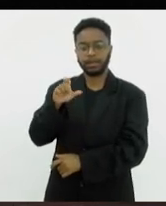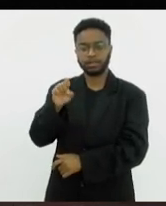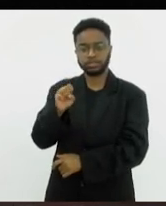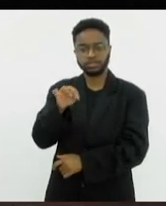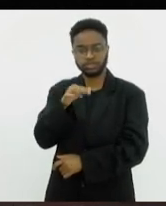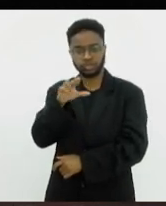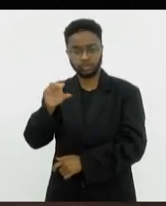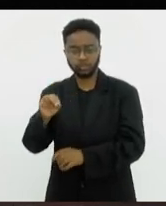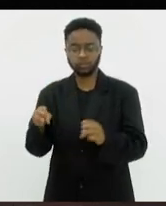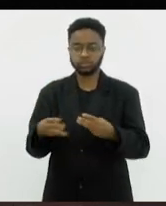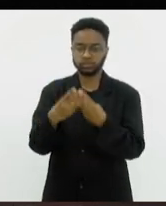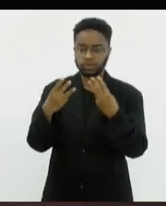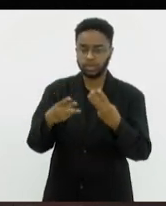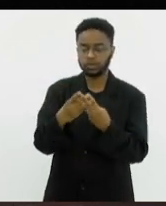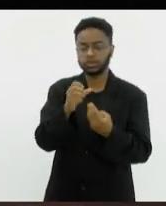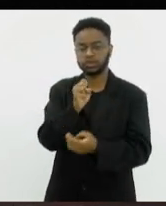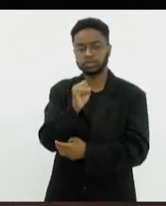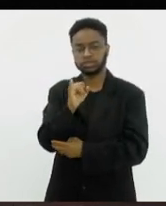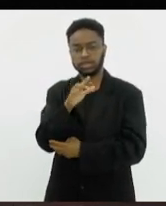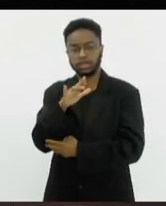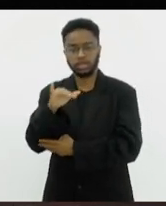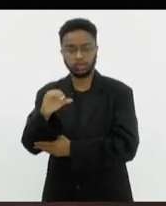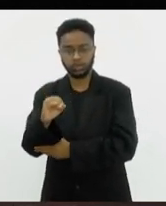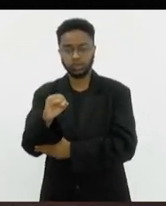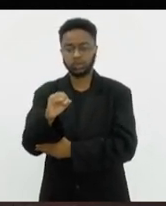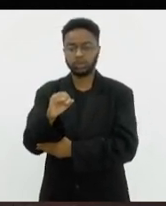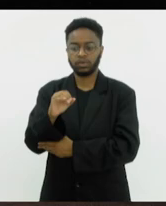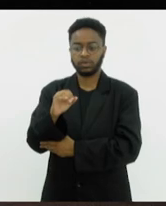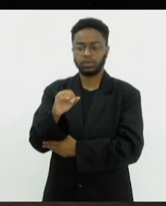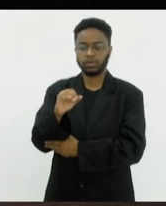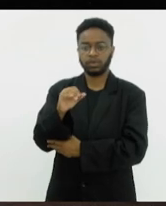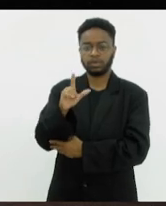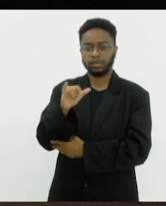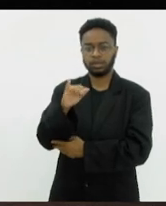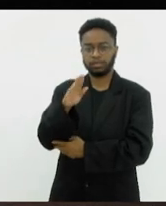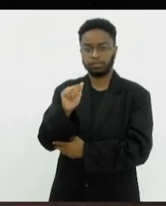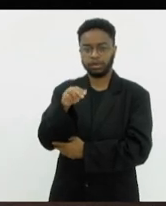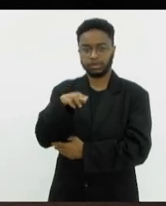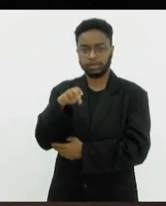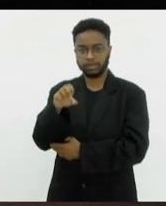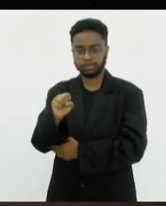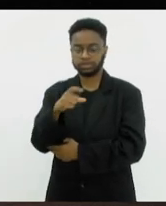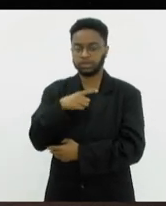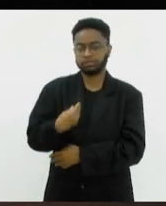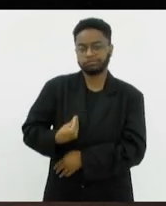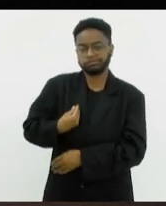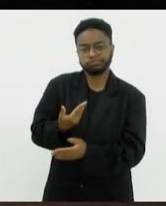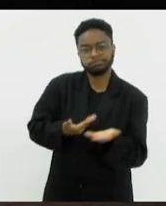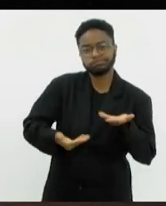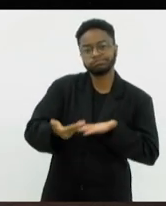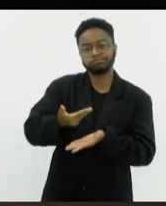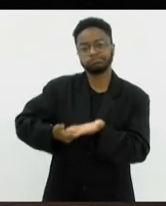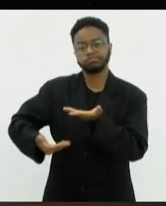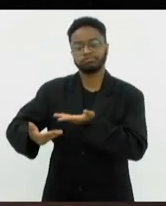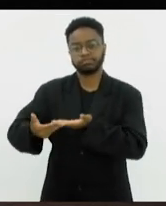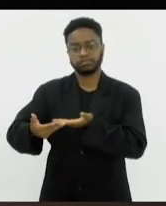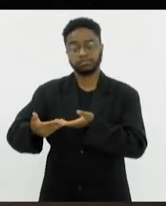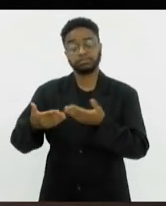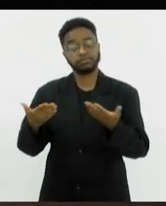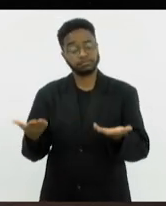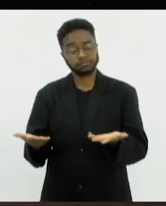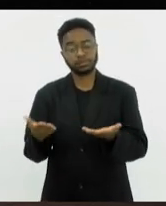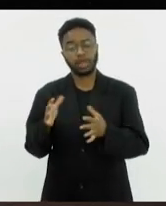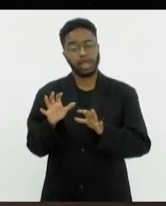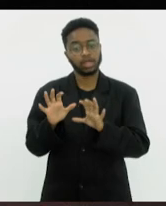sírios, libaneses, há um convívio harmonioso. E é isso